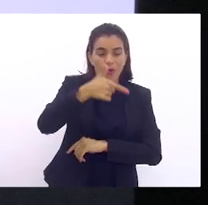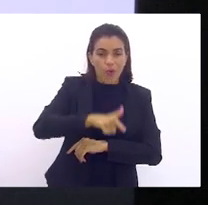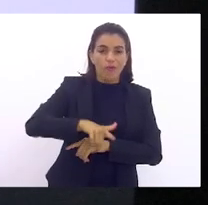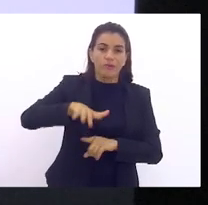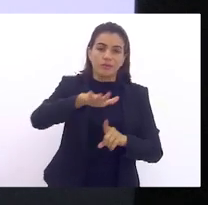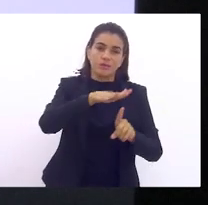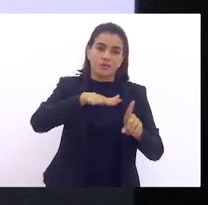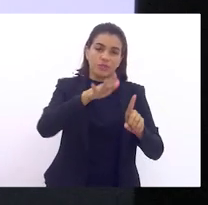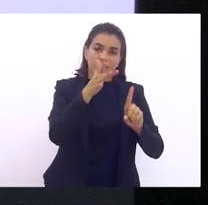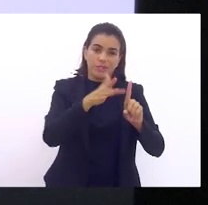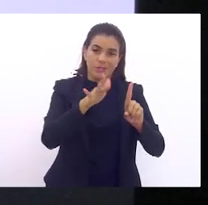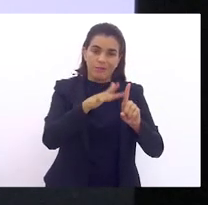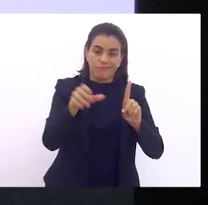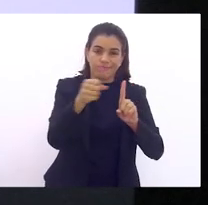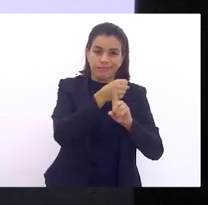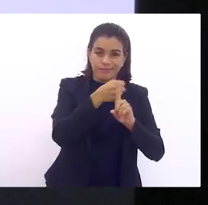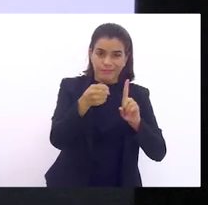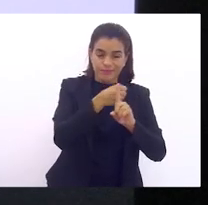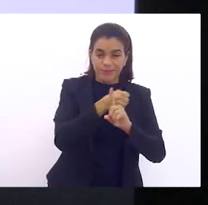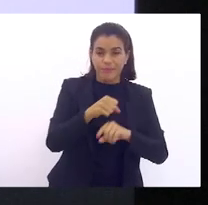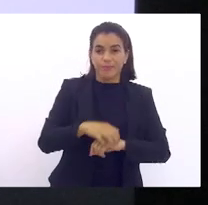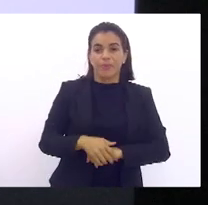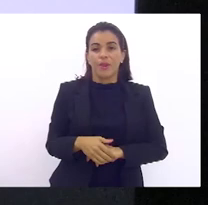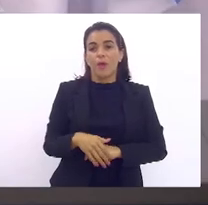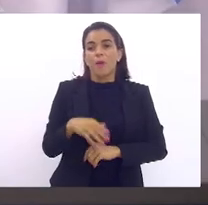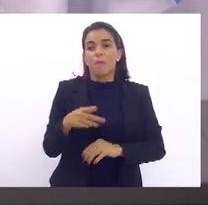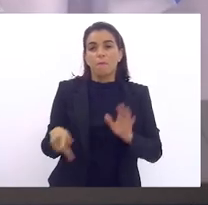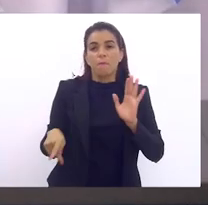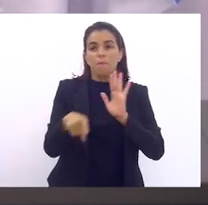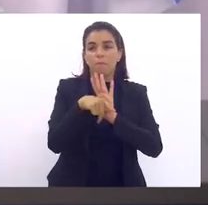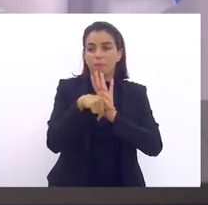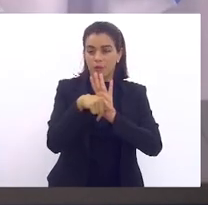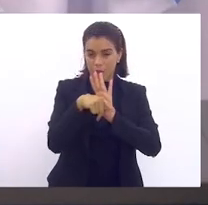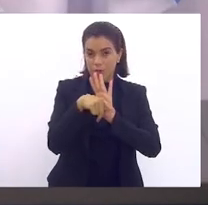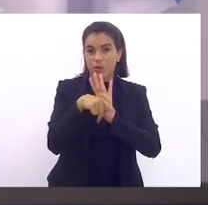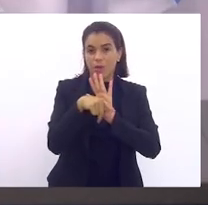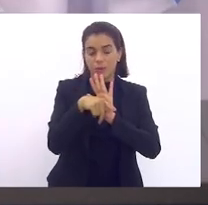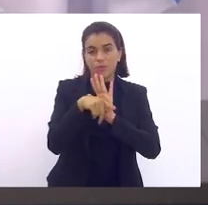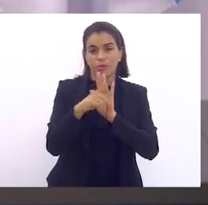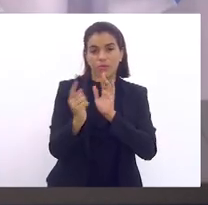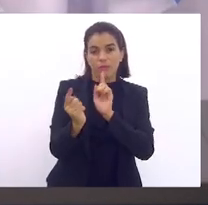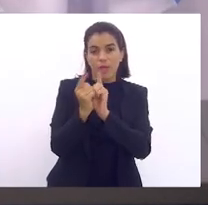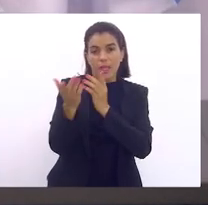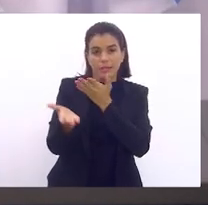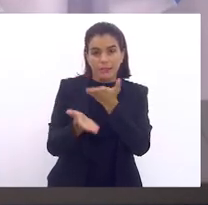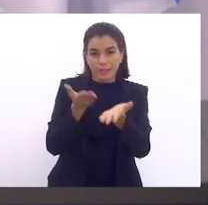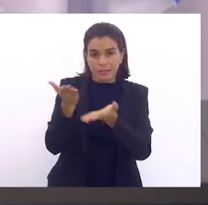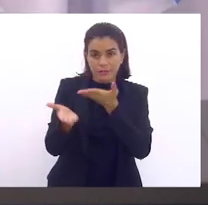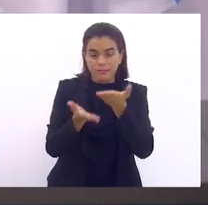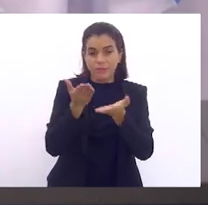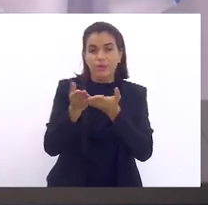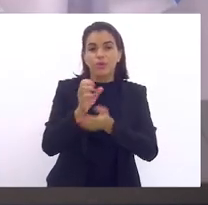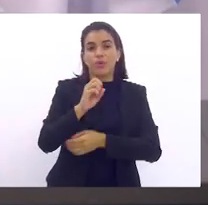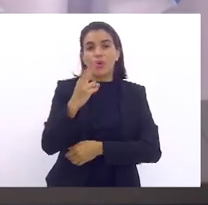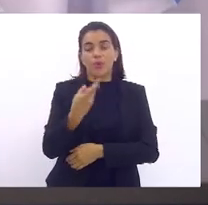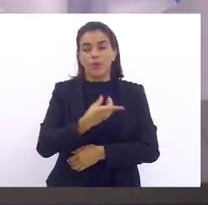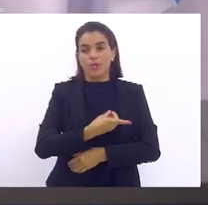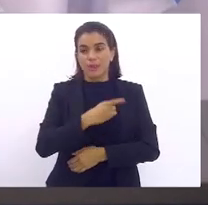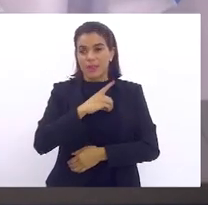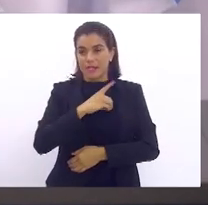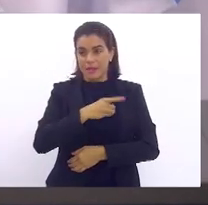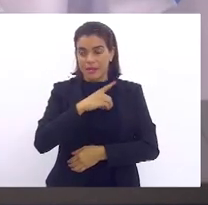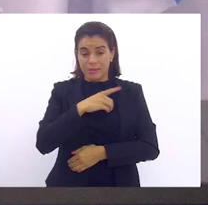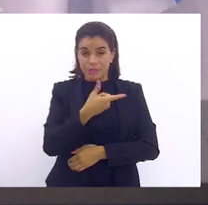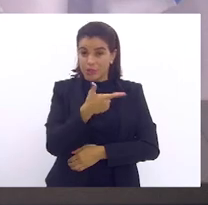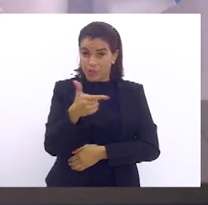equipamentos públicos seja nas próprias eh no próprio atendimento seja nas delegacias que não